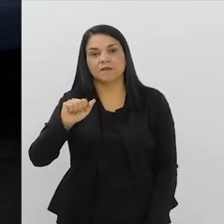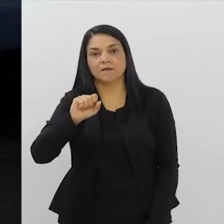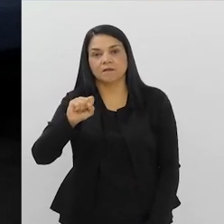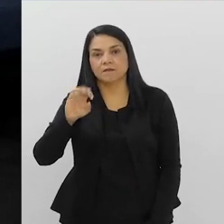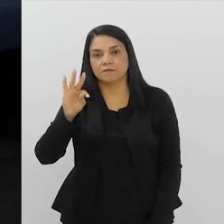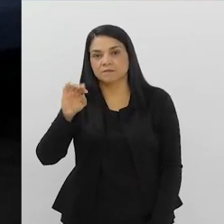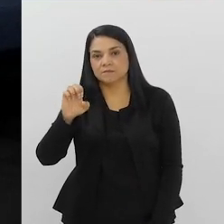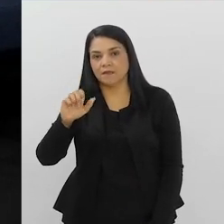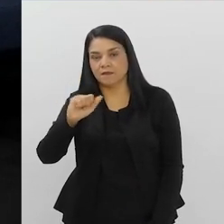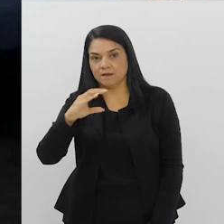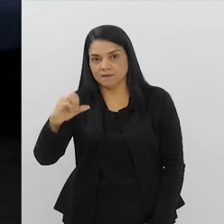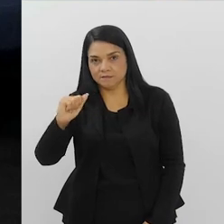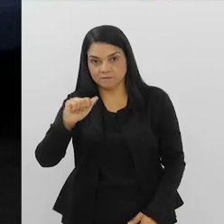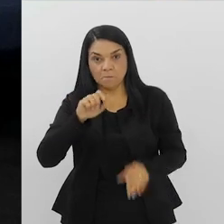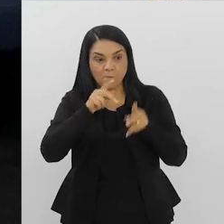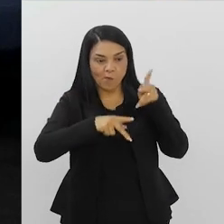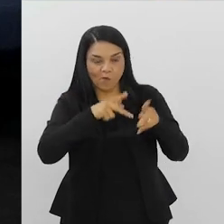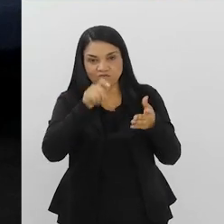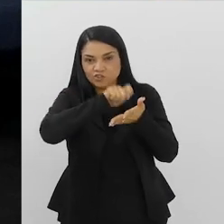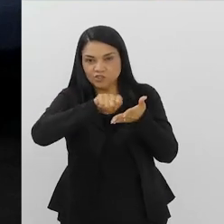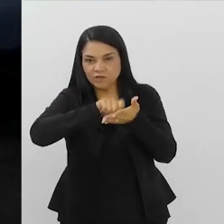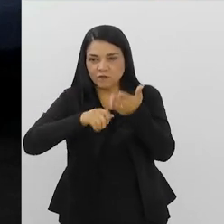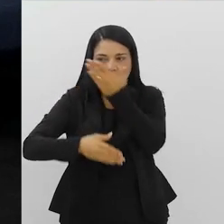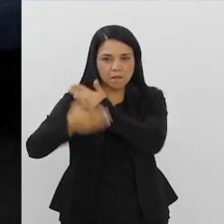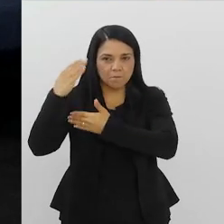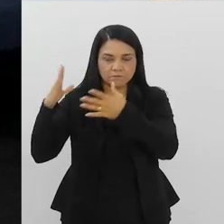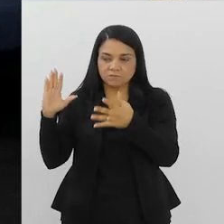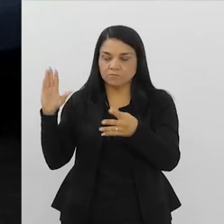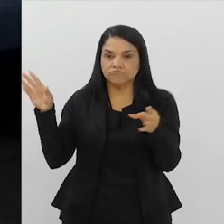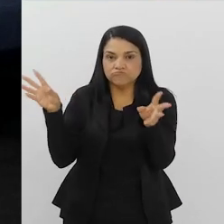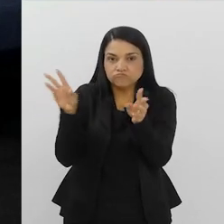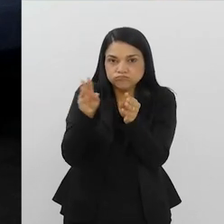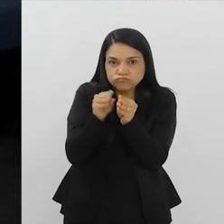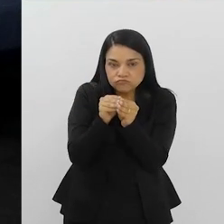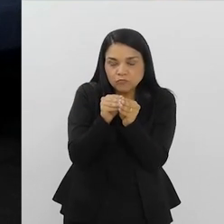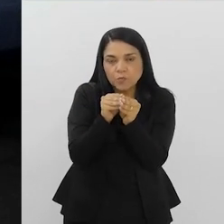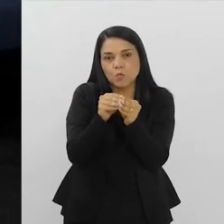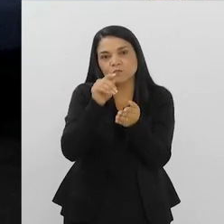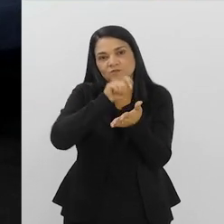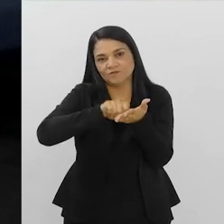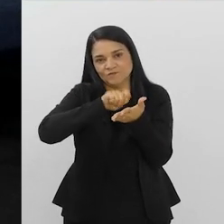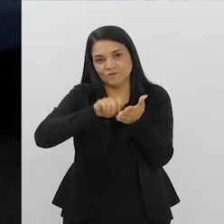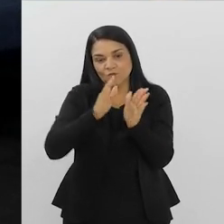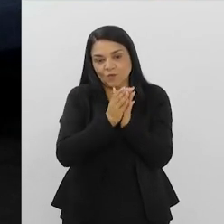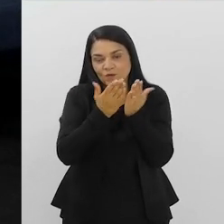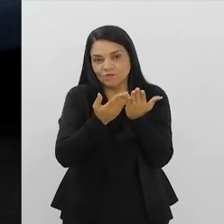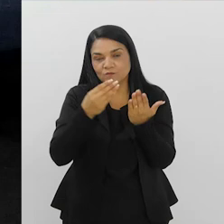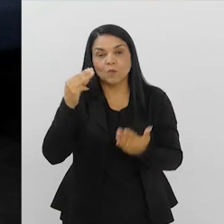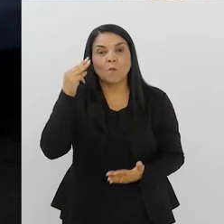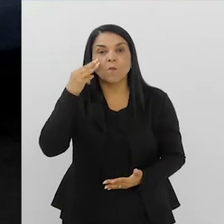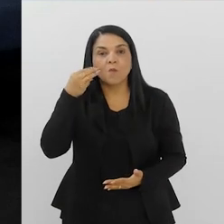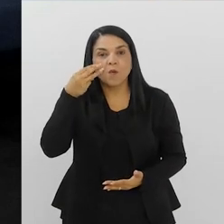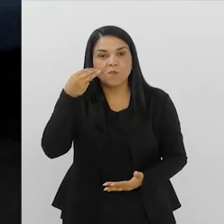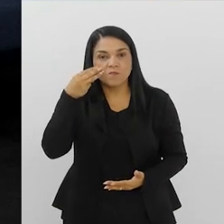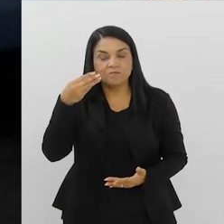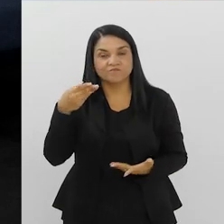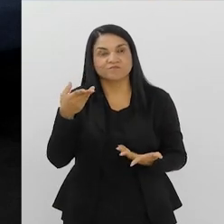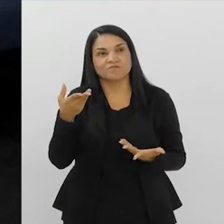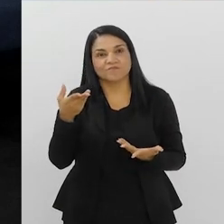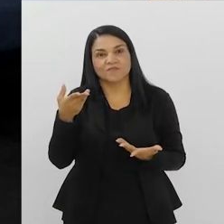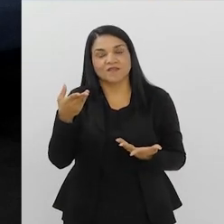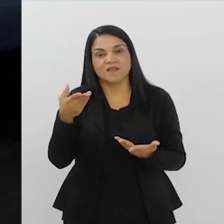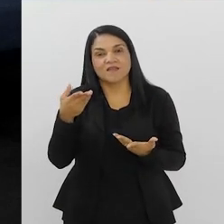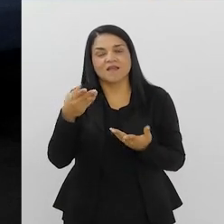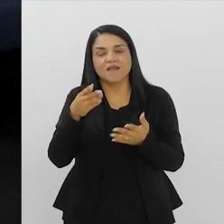no pináculo com aquela tret por ISO durante tanto tempo foi chamada de a igreja dos mórmons Sim esse era era um um apelido